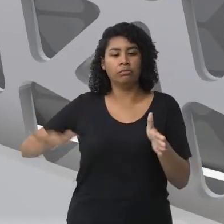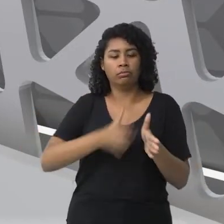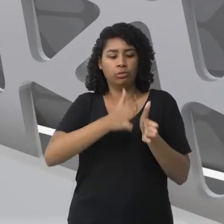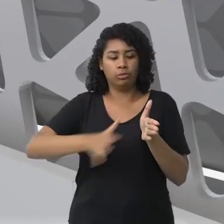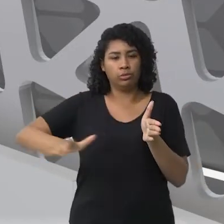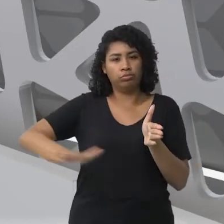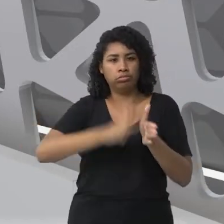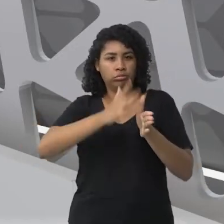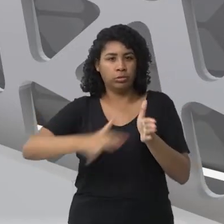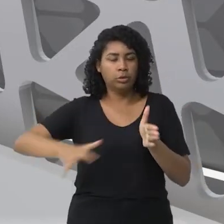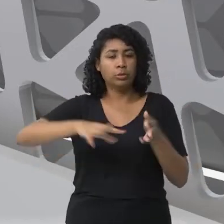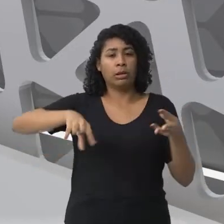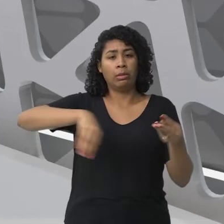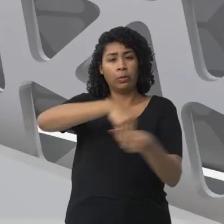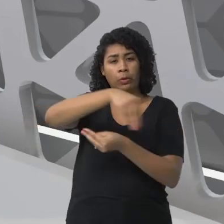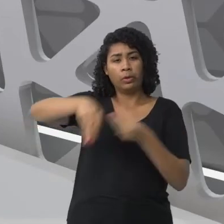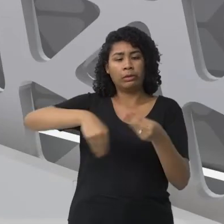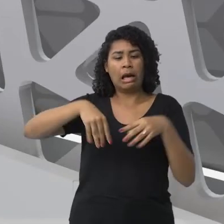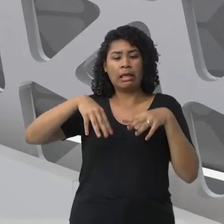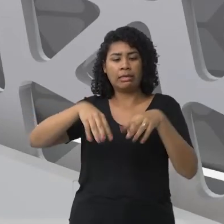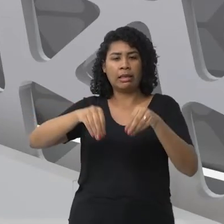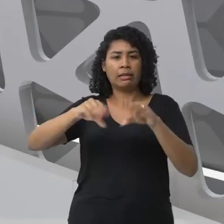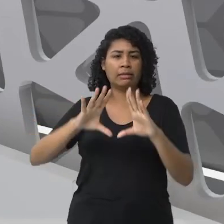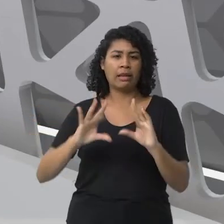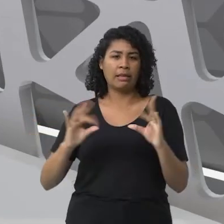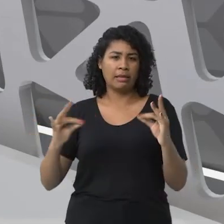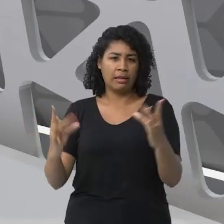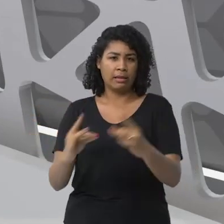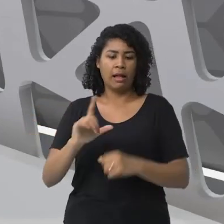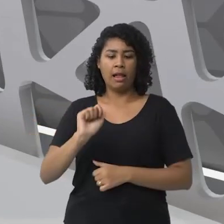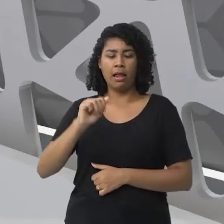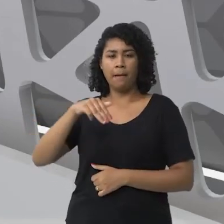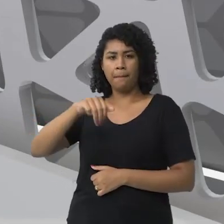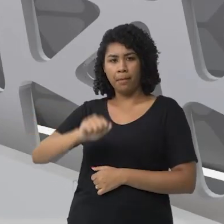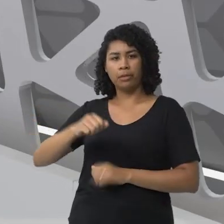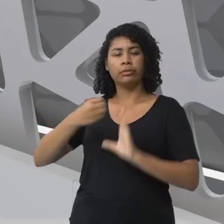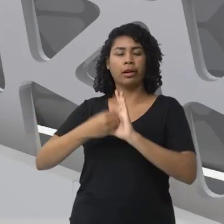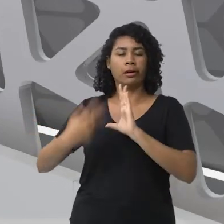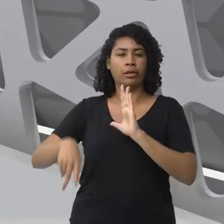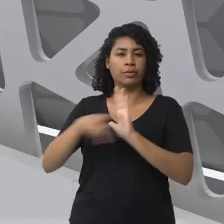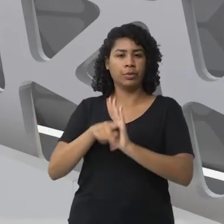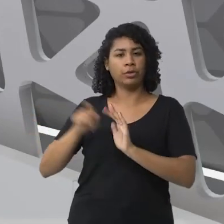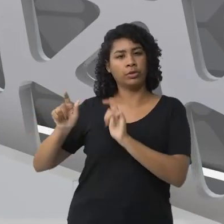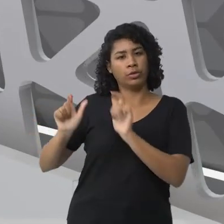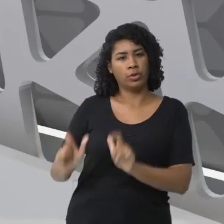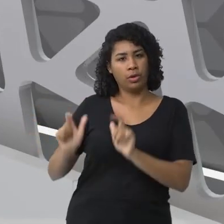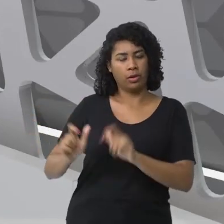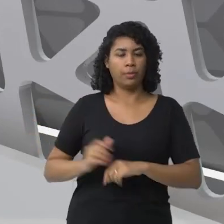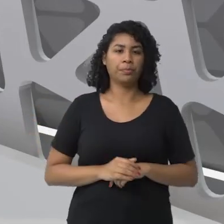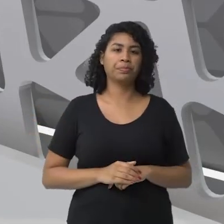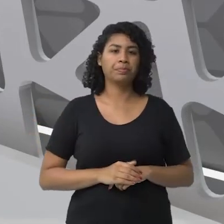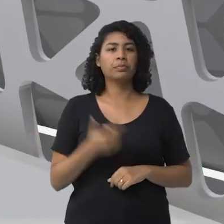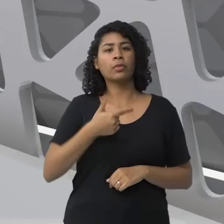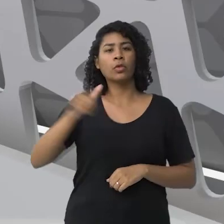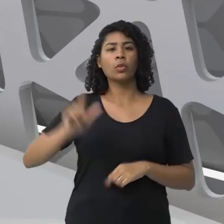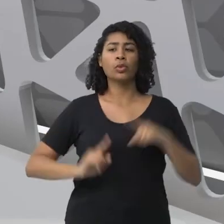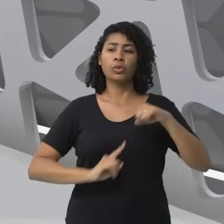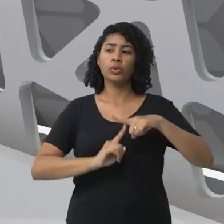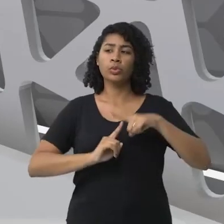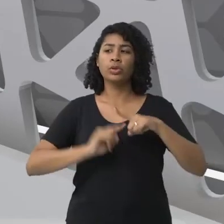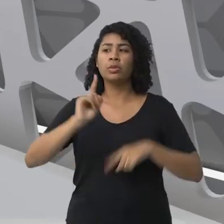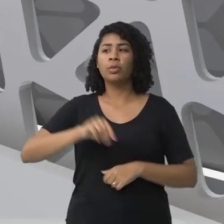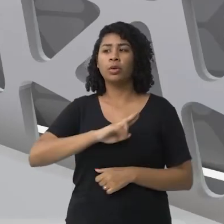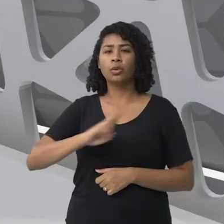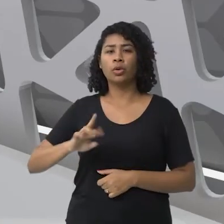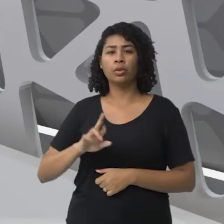formação da lama, que é característica dos mangues. A nossa última formação vegetal dentro da vegetação litorânea que falta